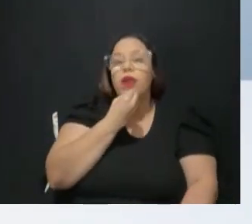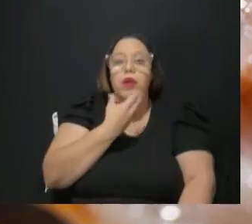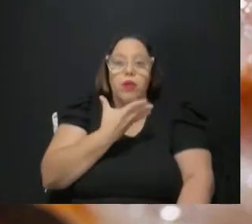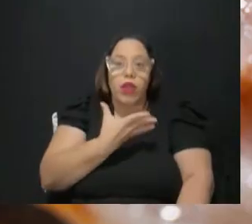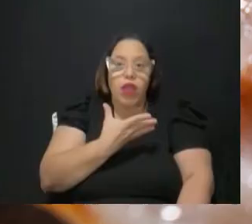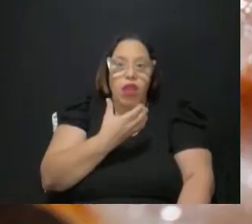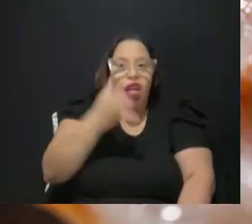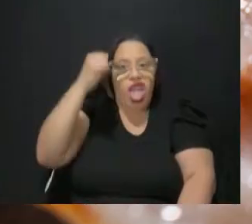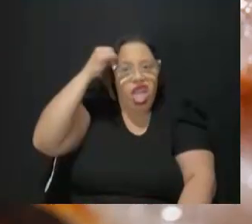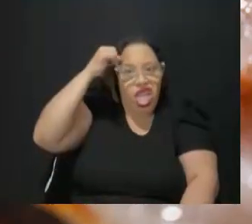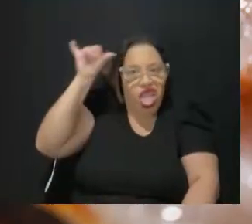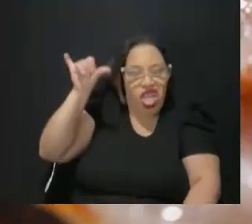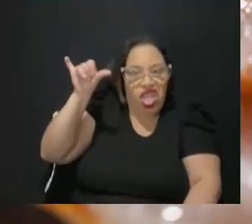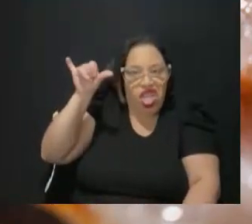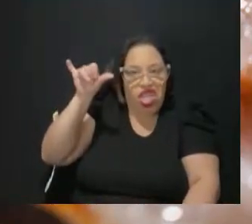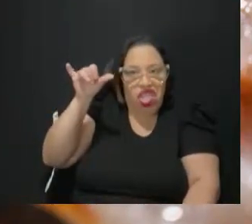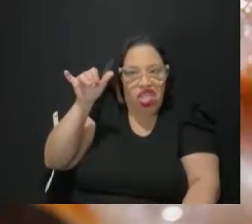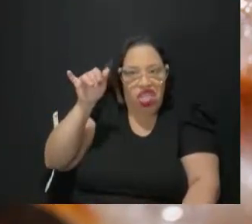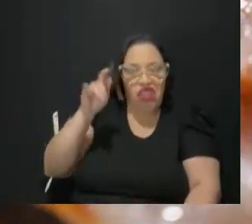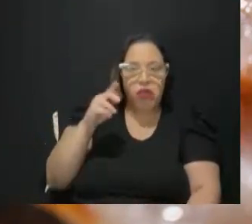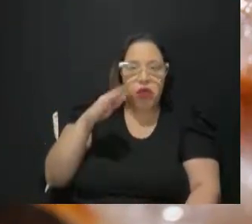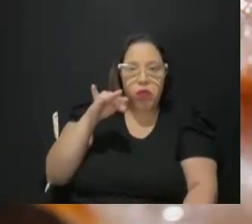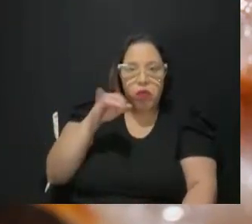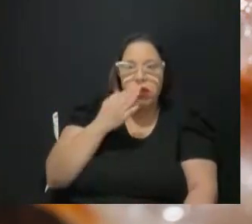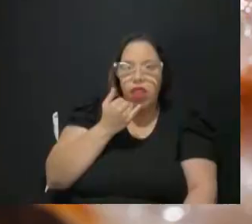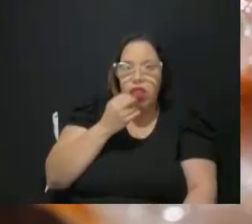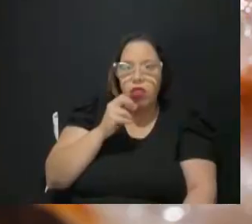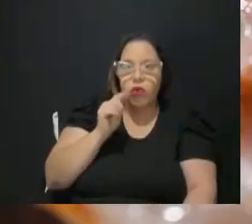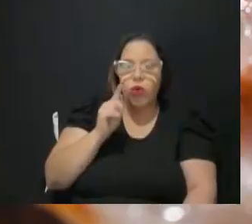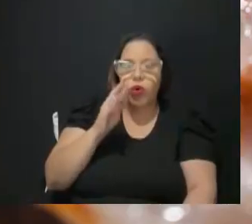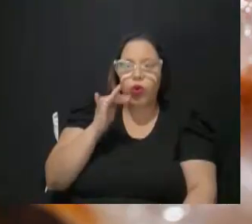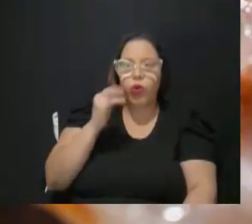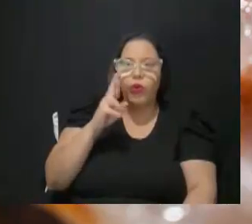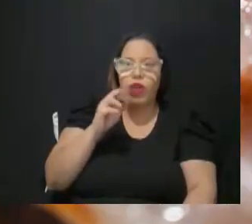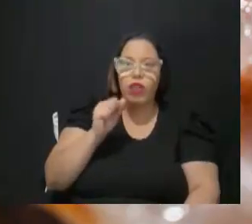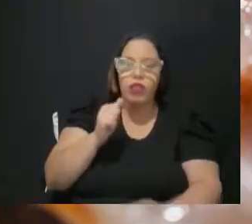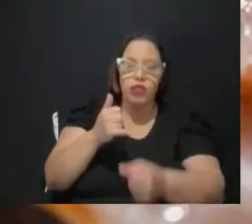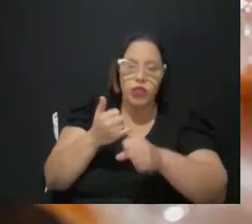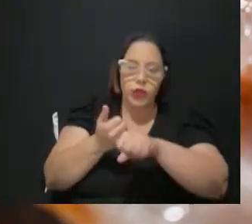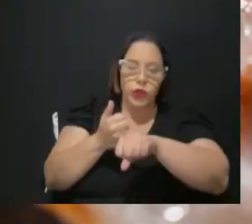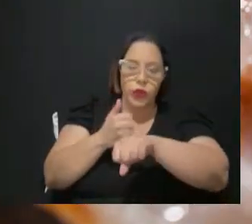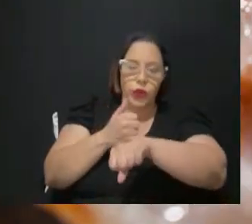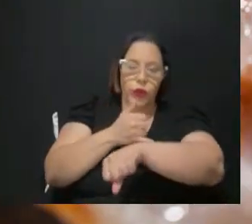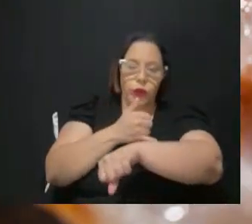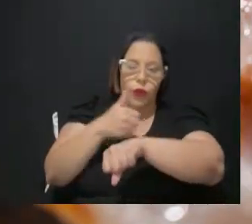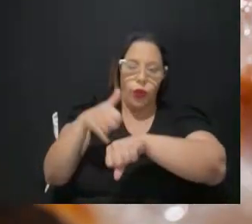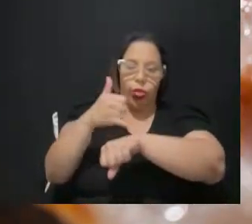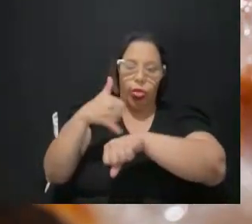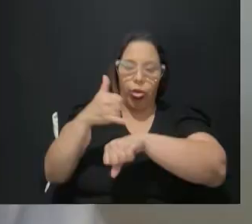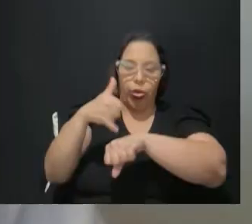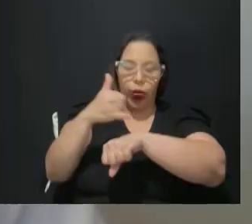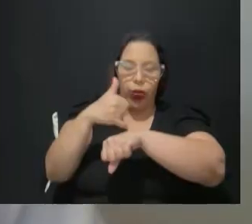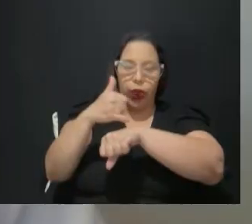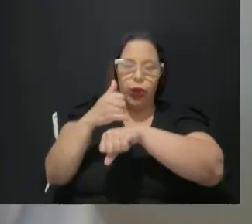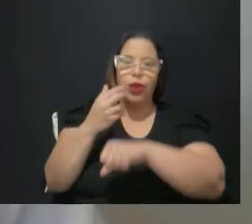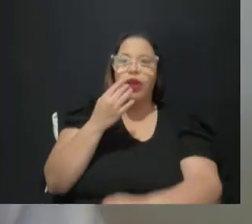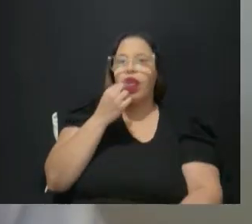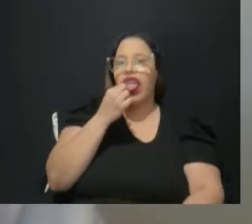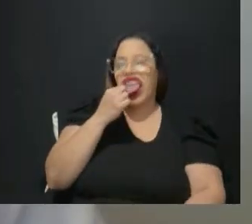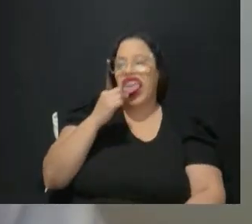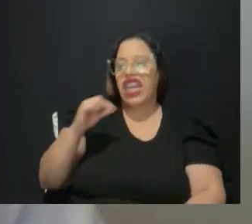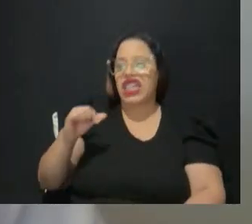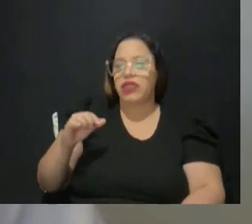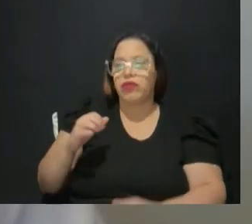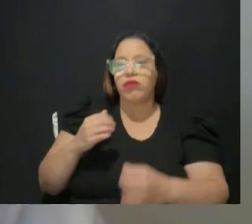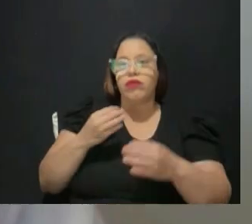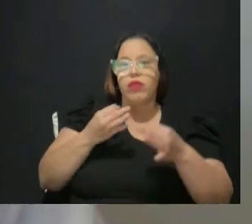bem, evitar comidas gordurosas ou com muito sal, né? Ter uma